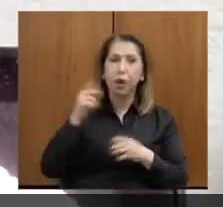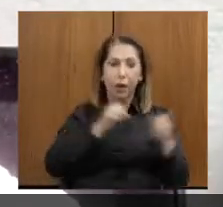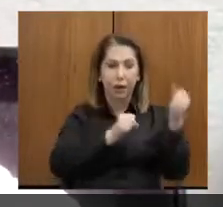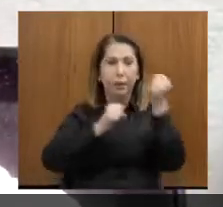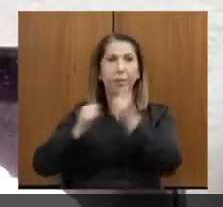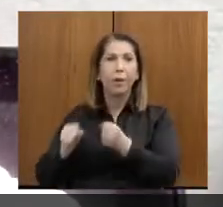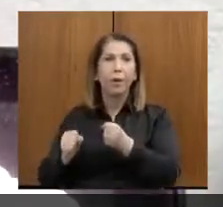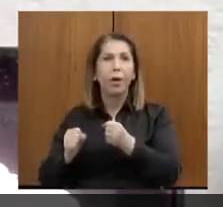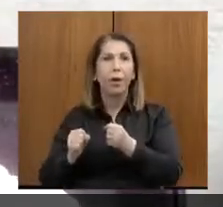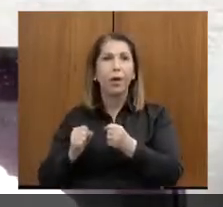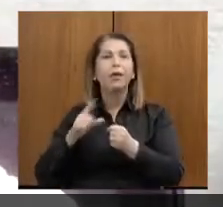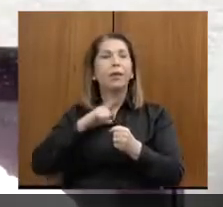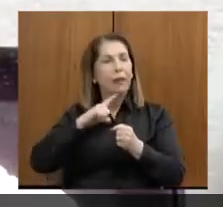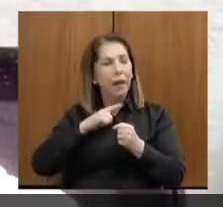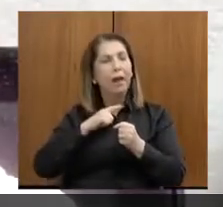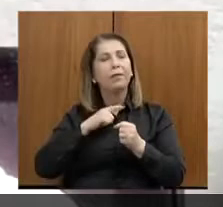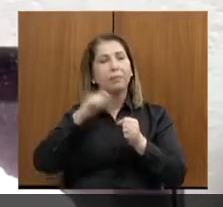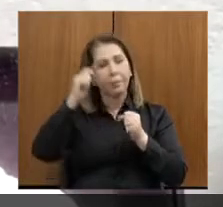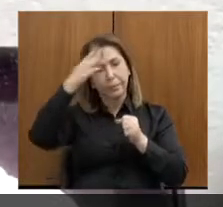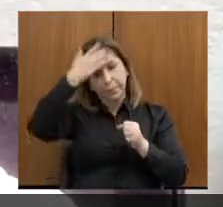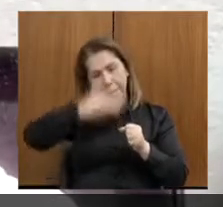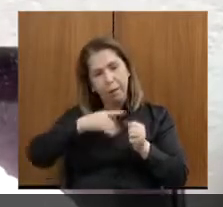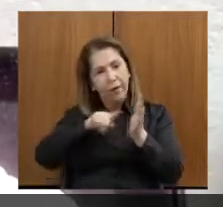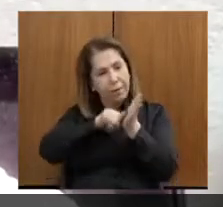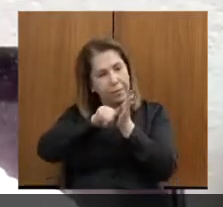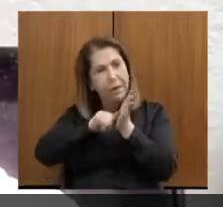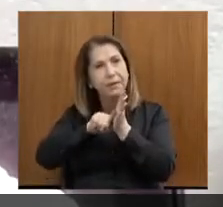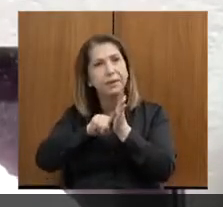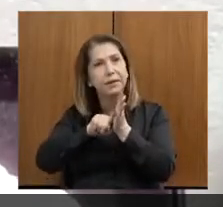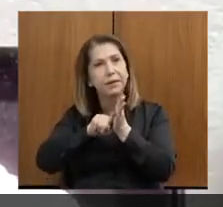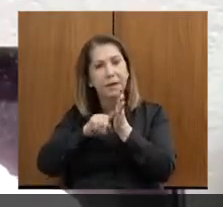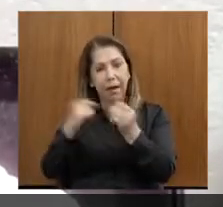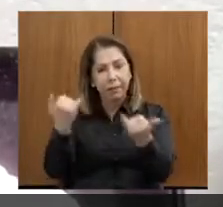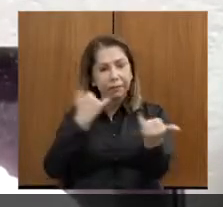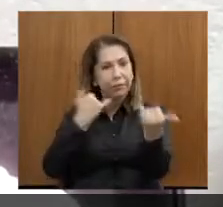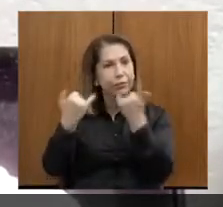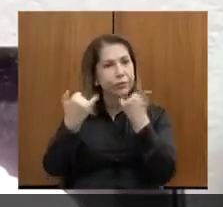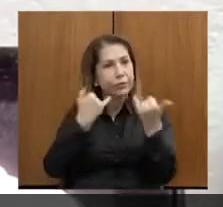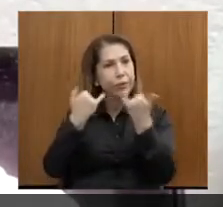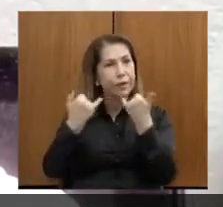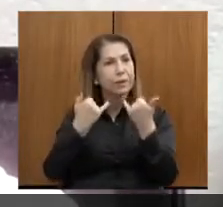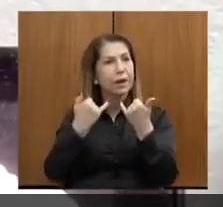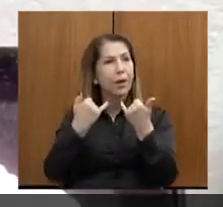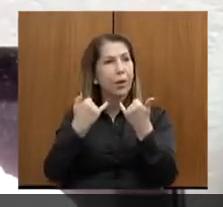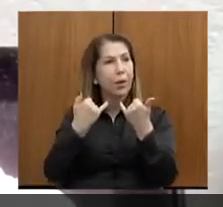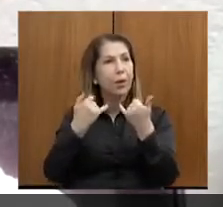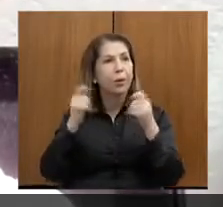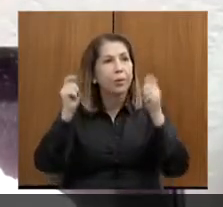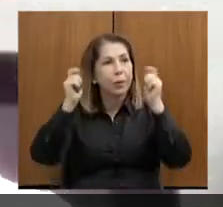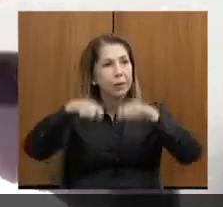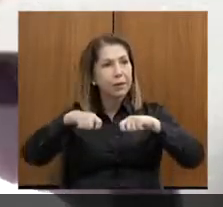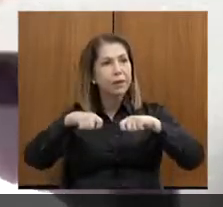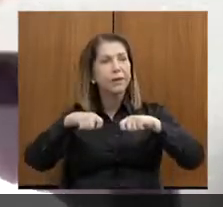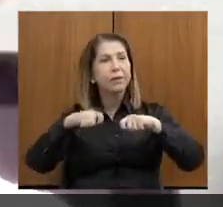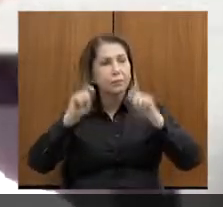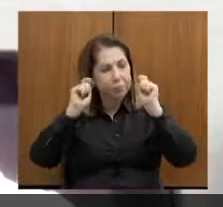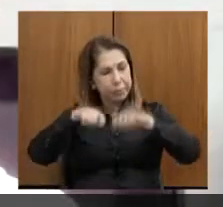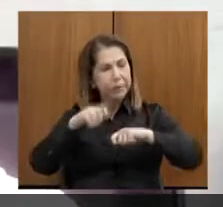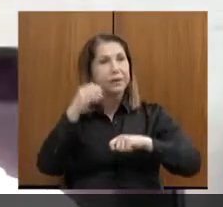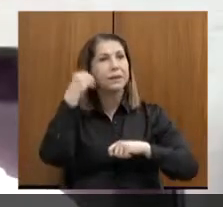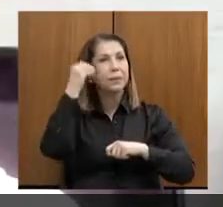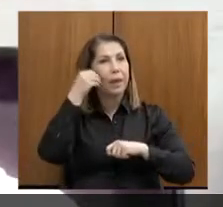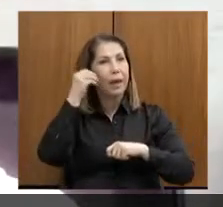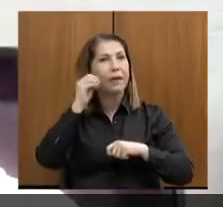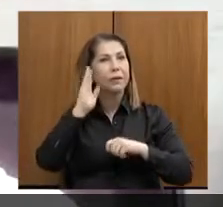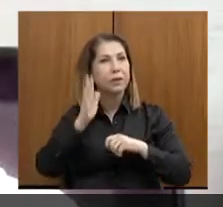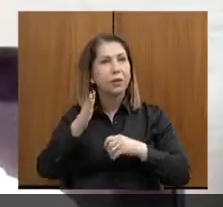a gente tem Fontes que dão nos possibilitam conhecer que estas experiências elas